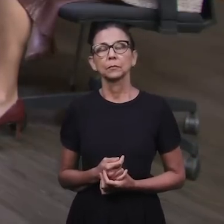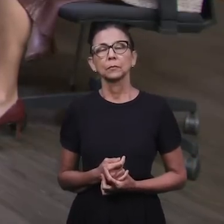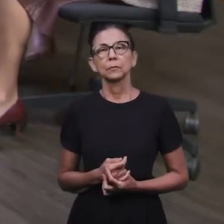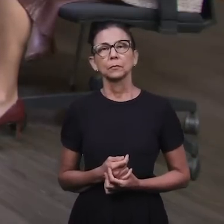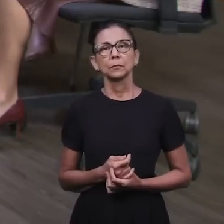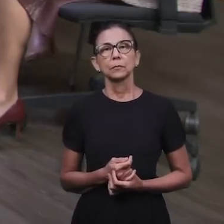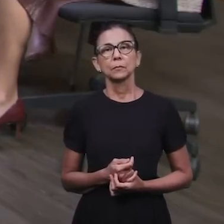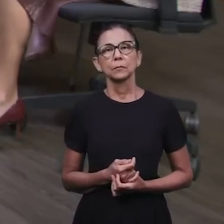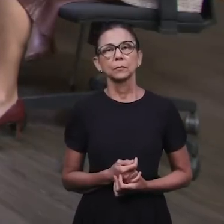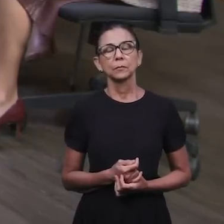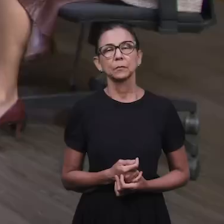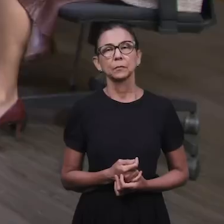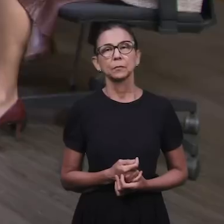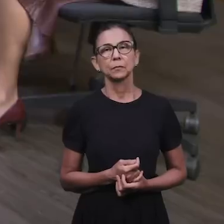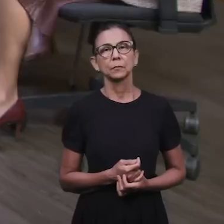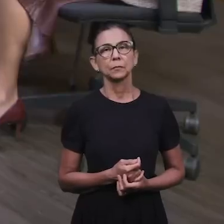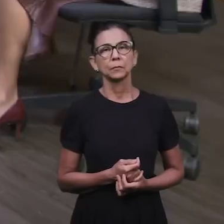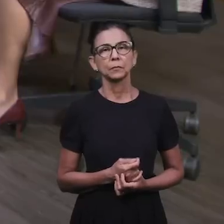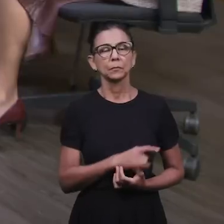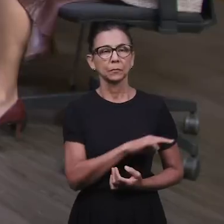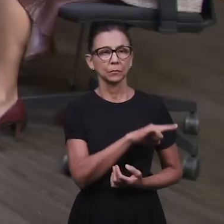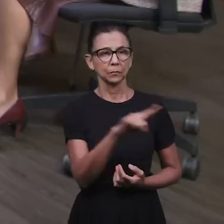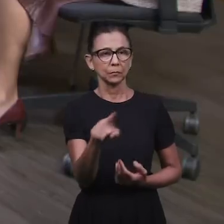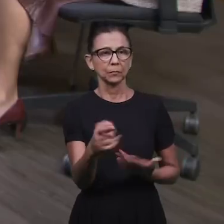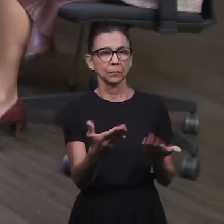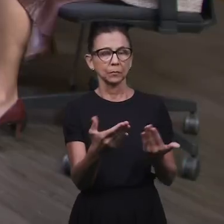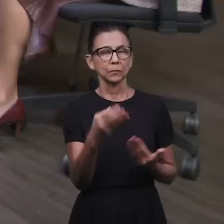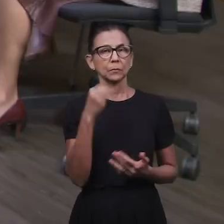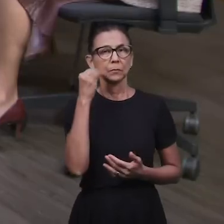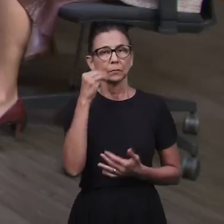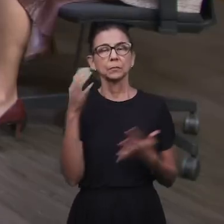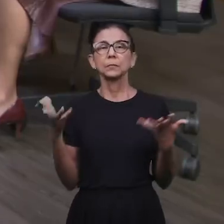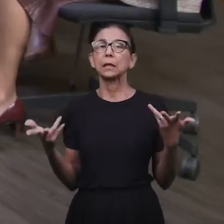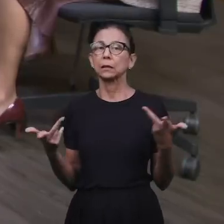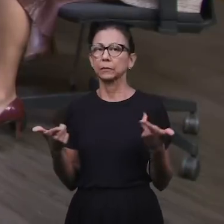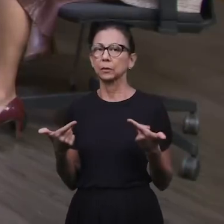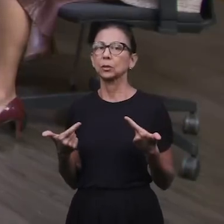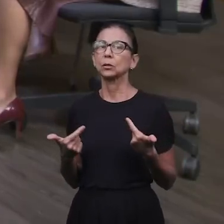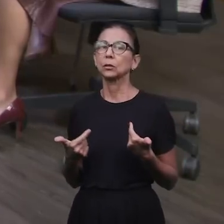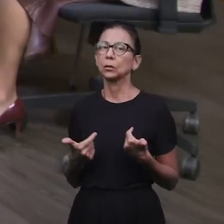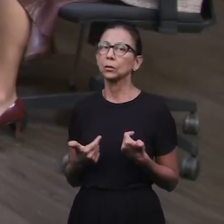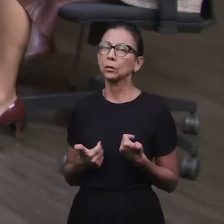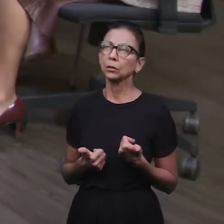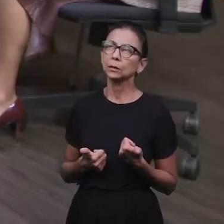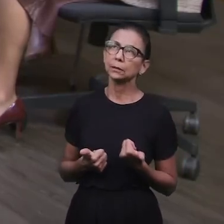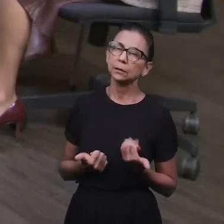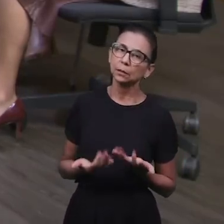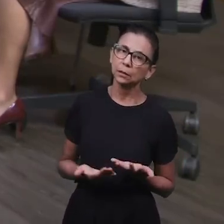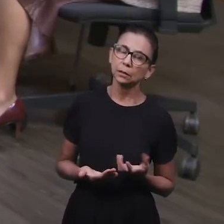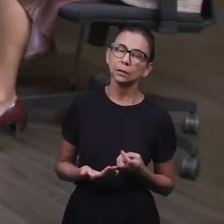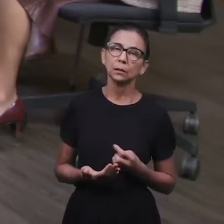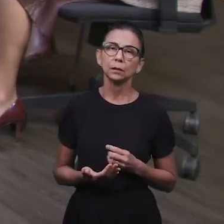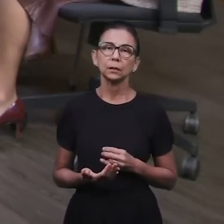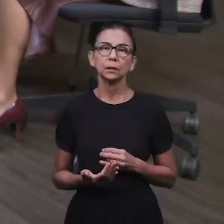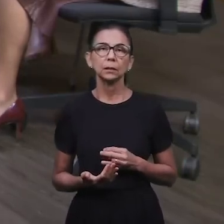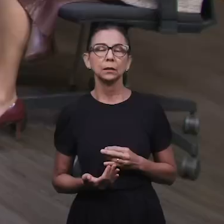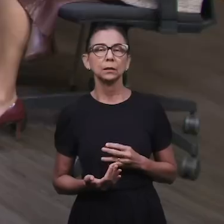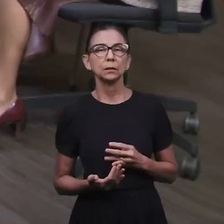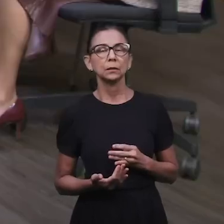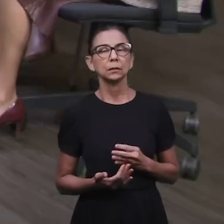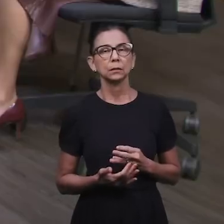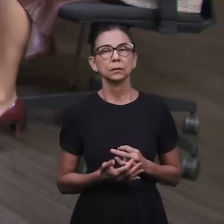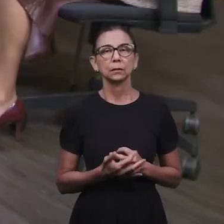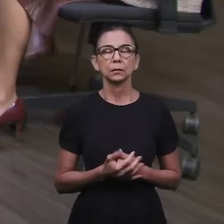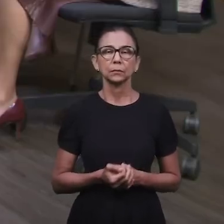eu apresentei nessa direção, vocês, estão vivendo uma experiência maravilhosa e, na medida